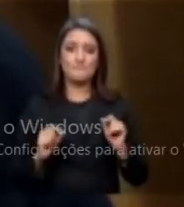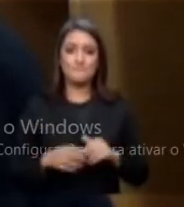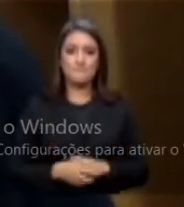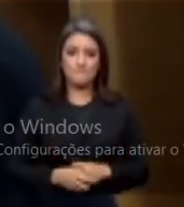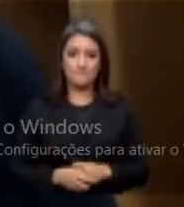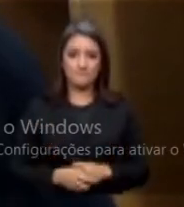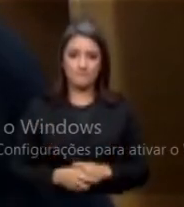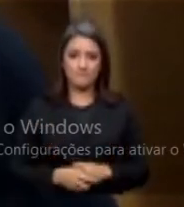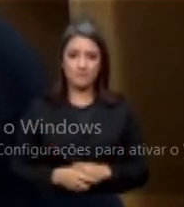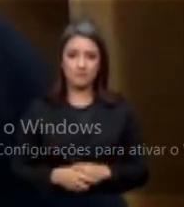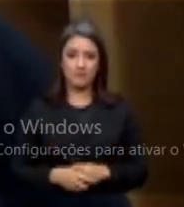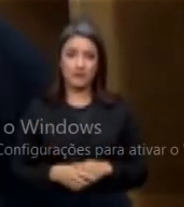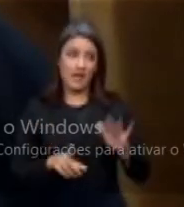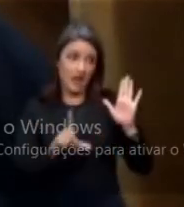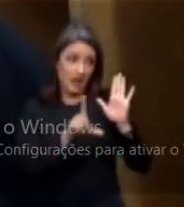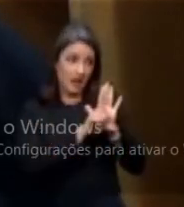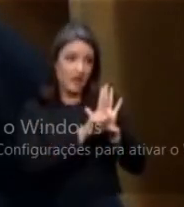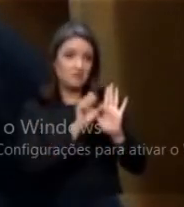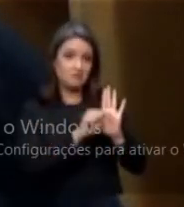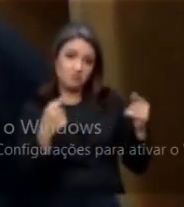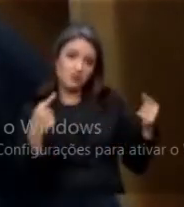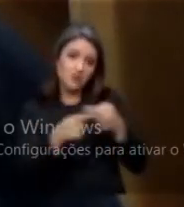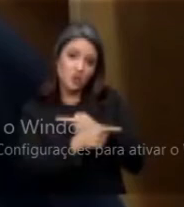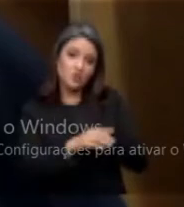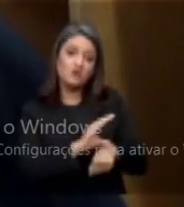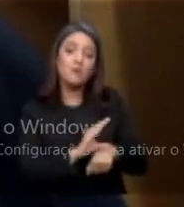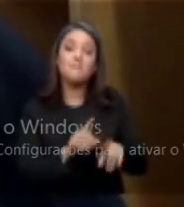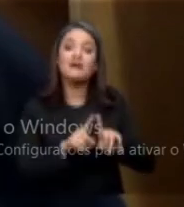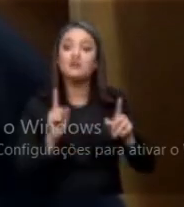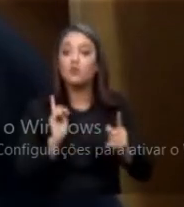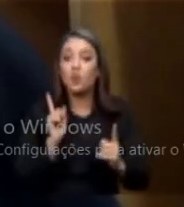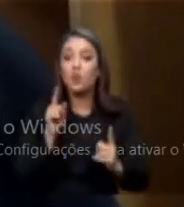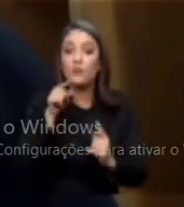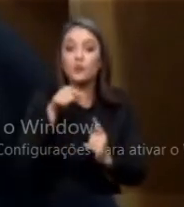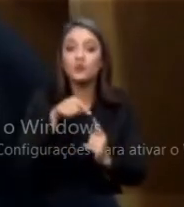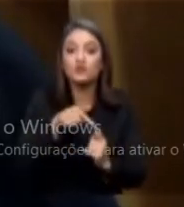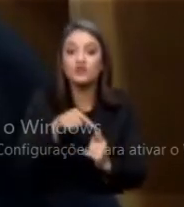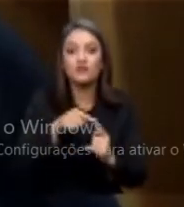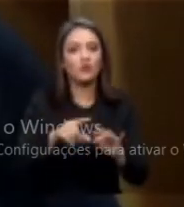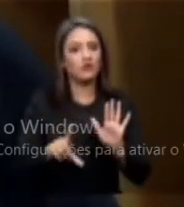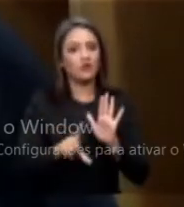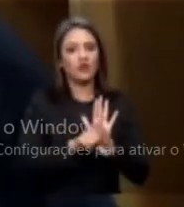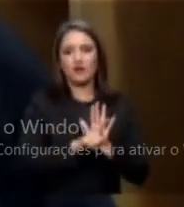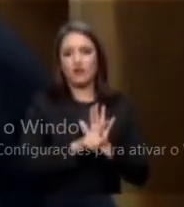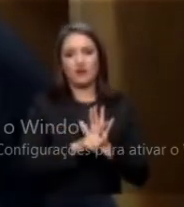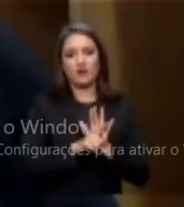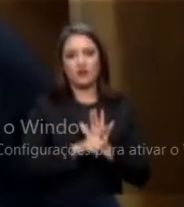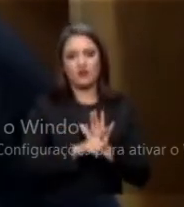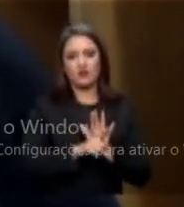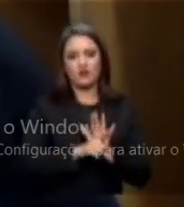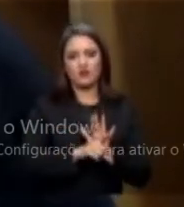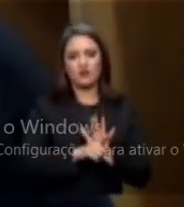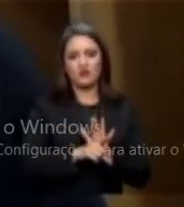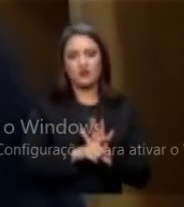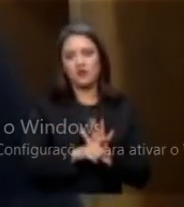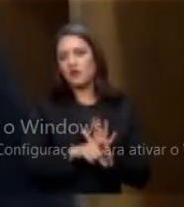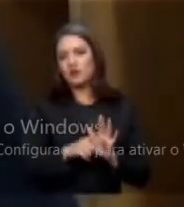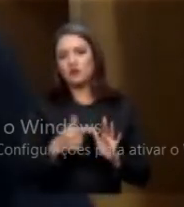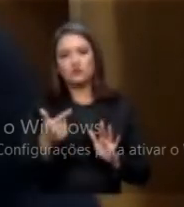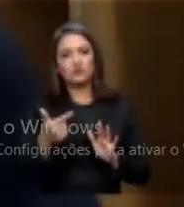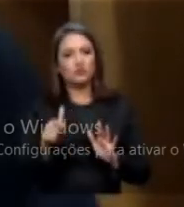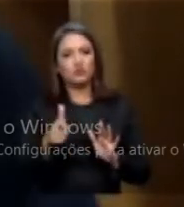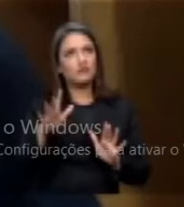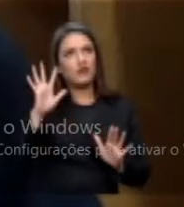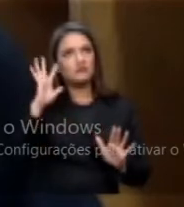inconstitucionais podem ser as leis, mas os motivos das leis não são declarados quer constitucionais,